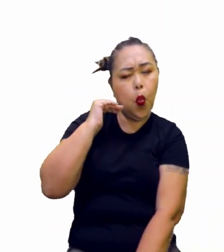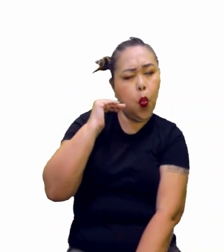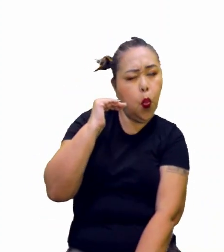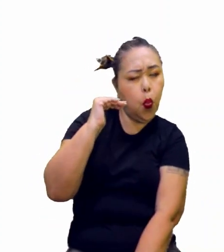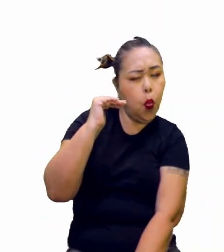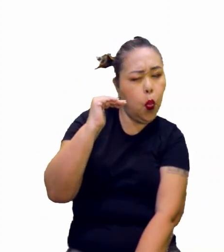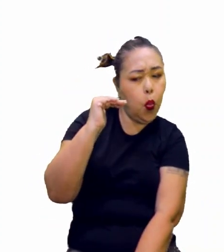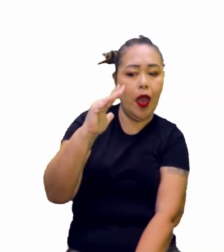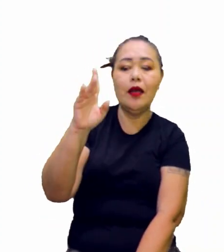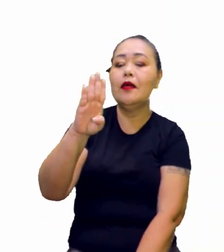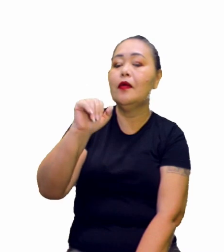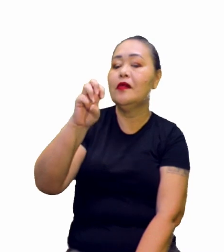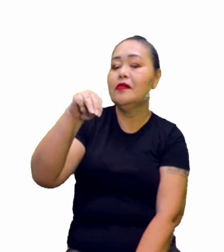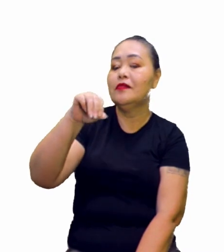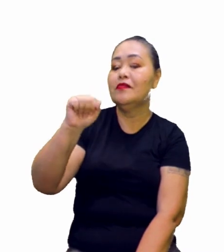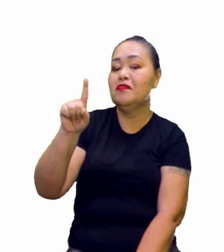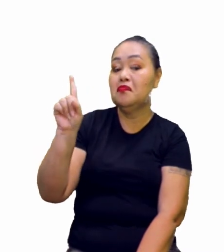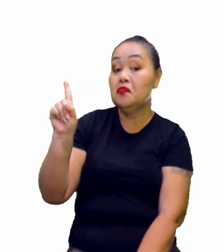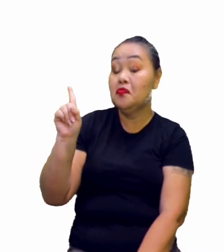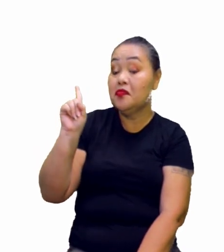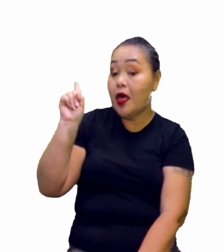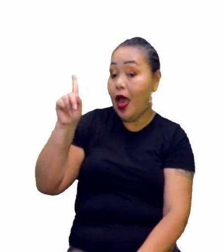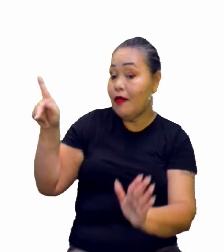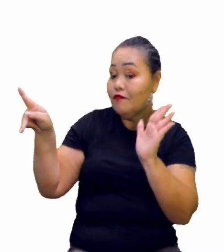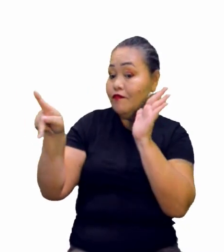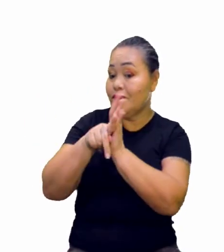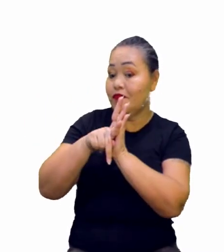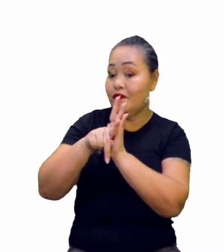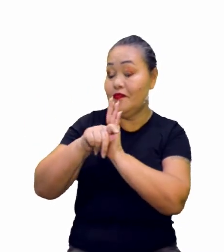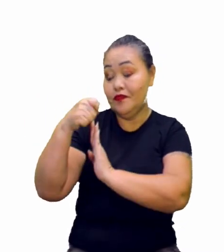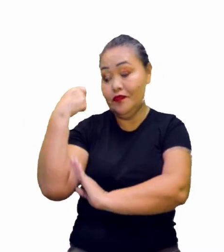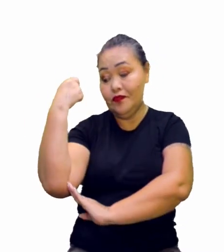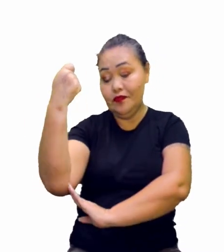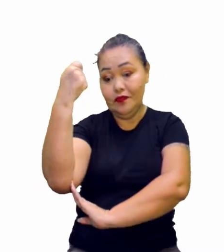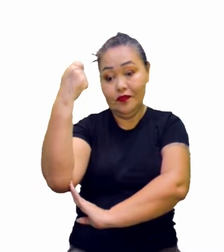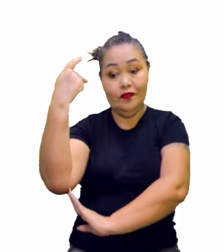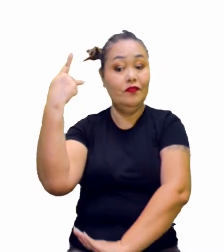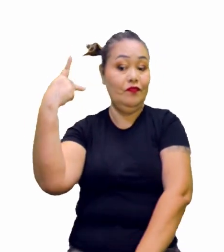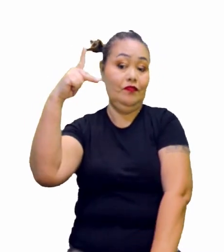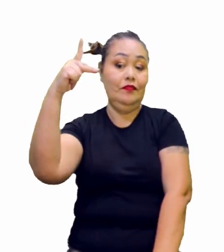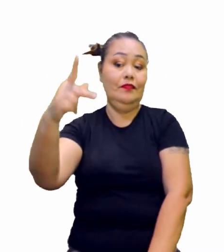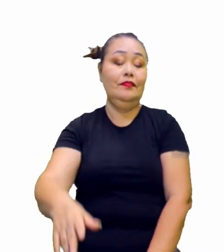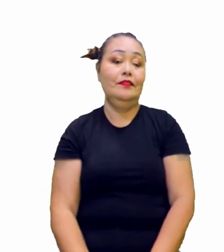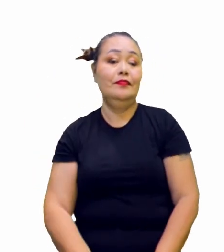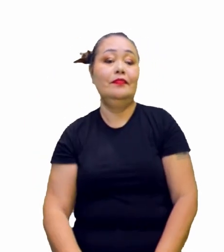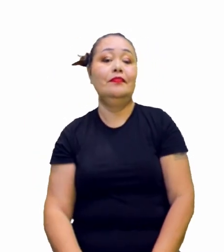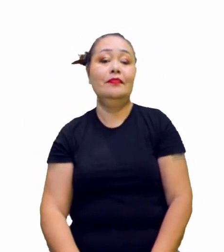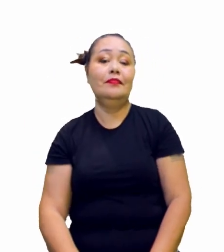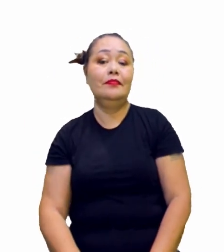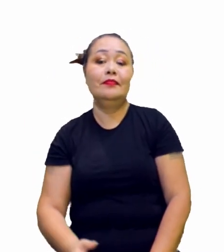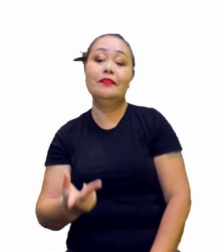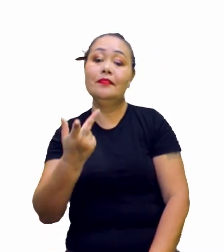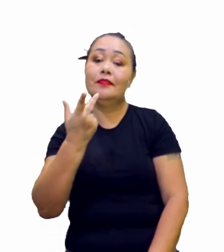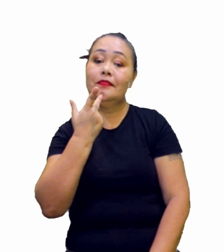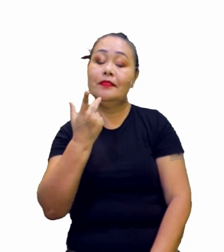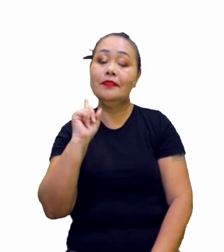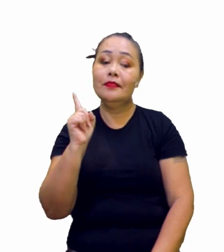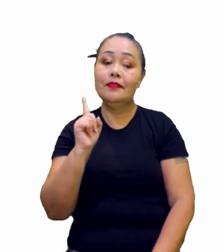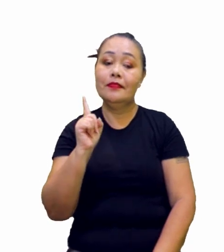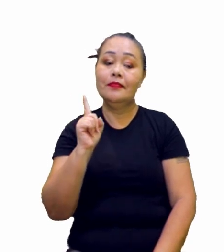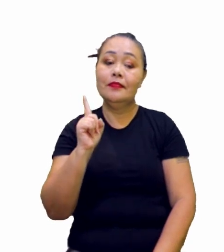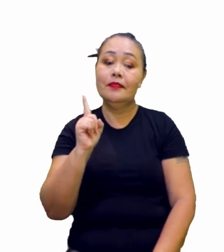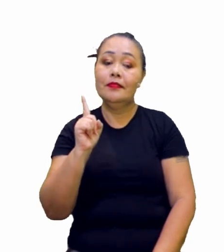Esse bioma é restrito ao Rio Grande do Sul. Aí a gente está falando, pessoal, também